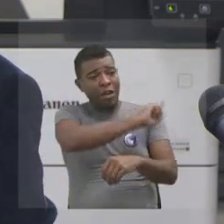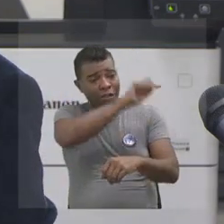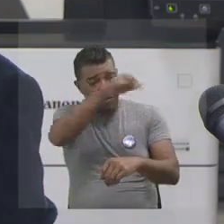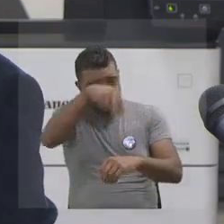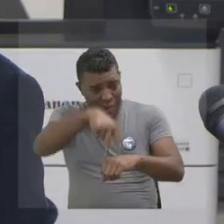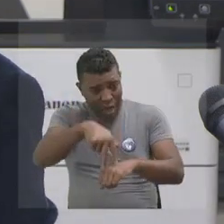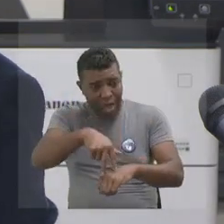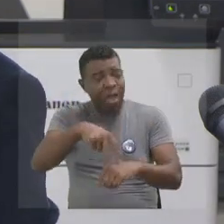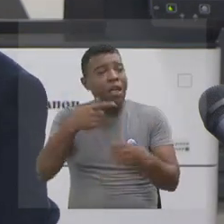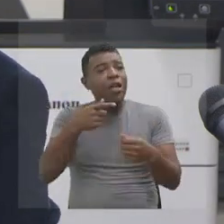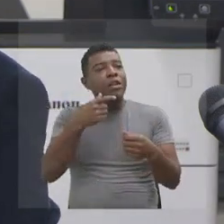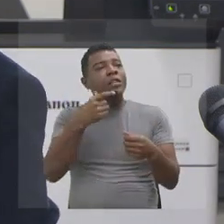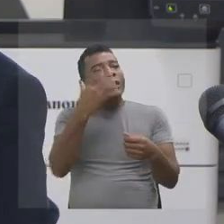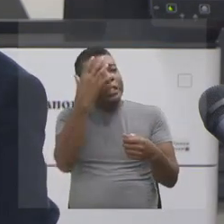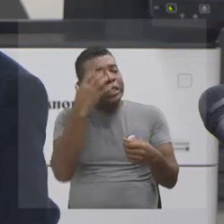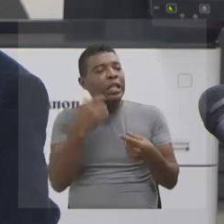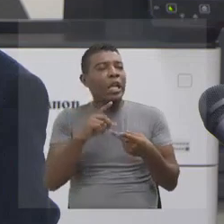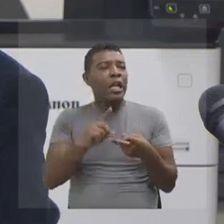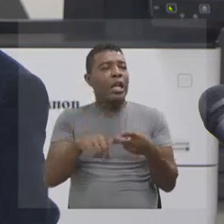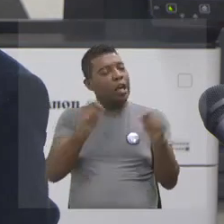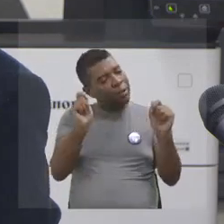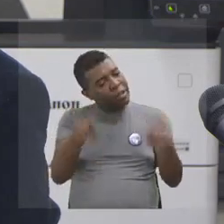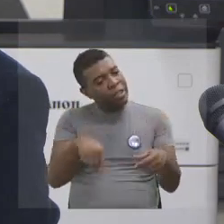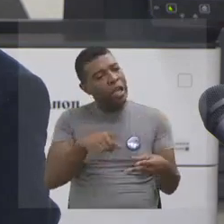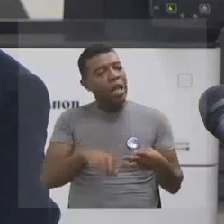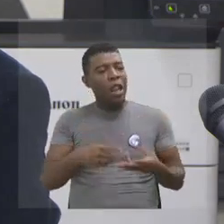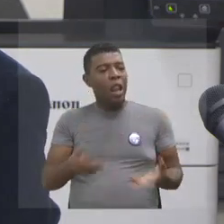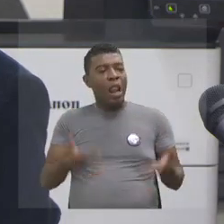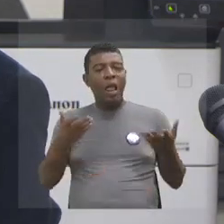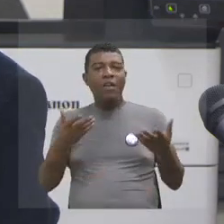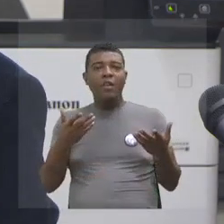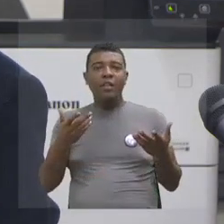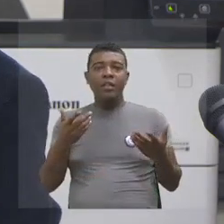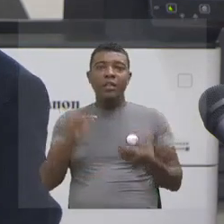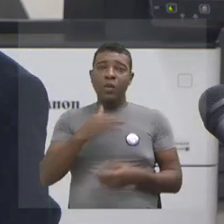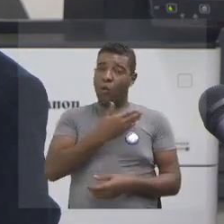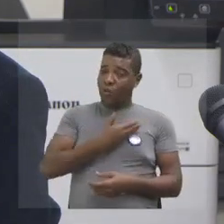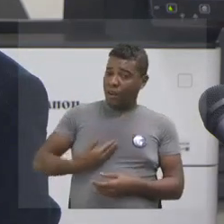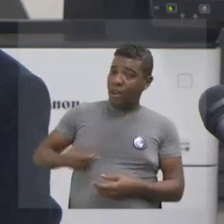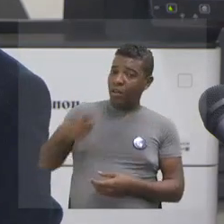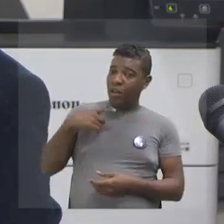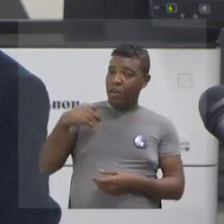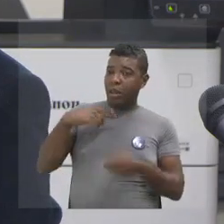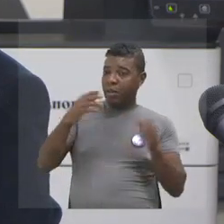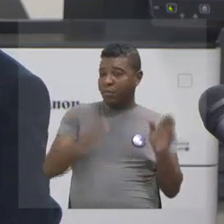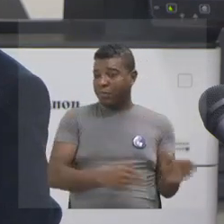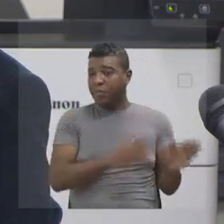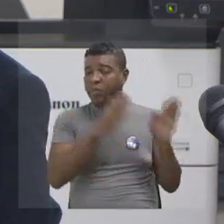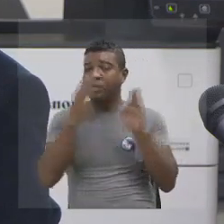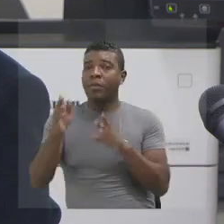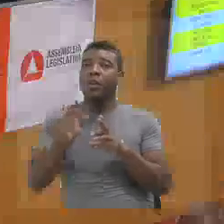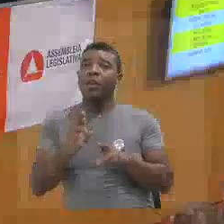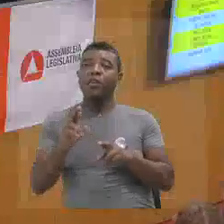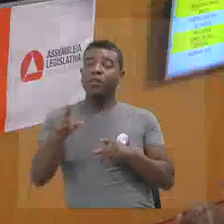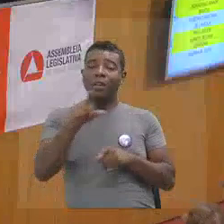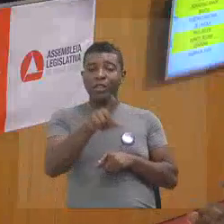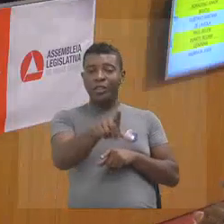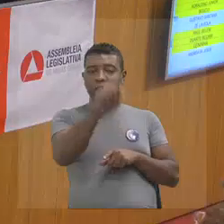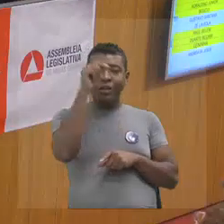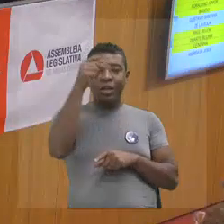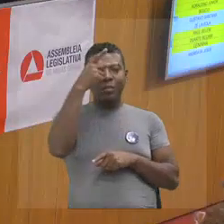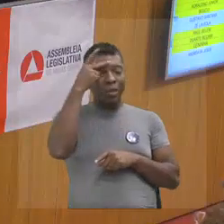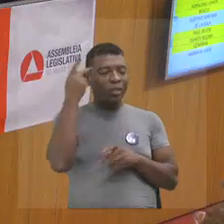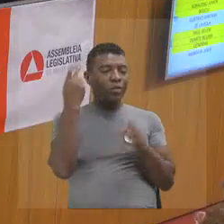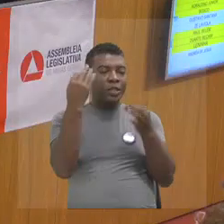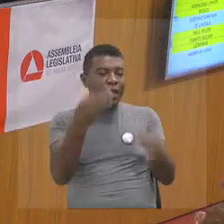e mostra que o governador tem um lado Diferente ao escolher as pessoas corretas para os seus